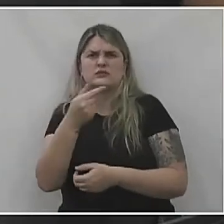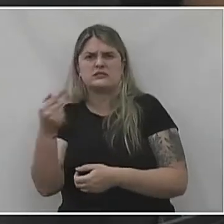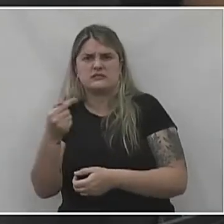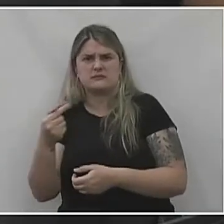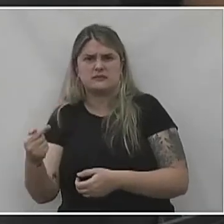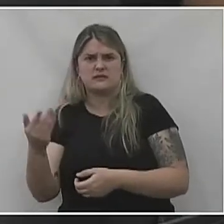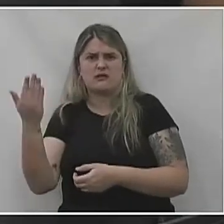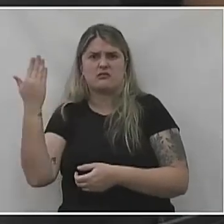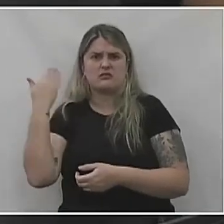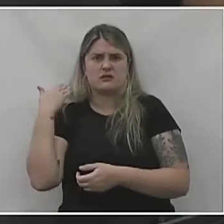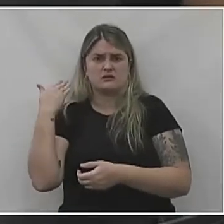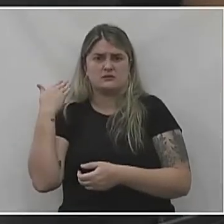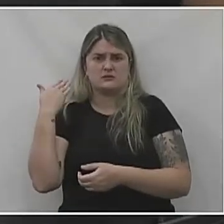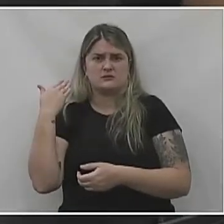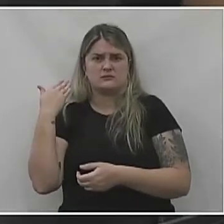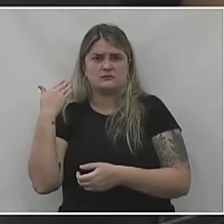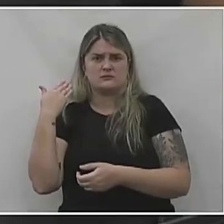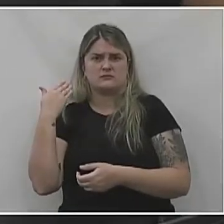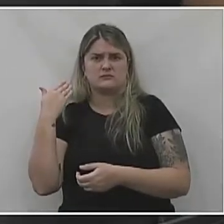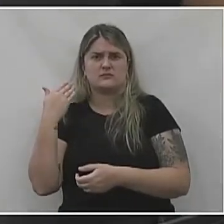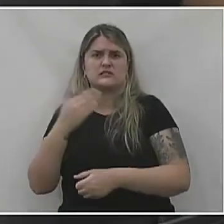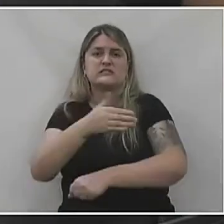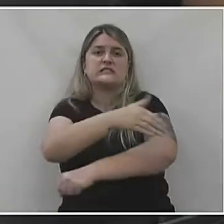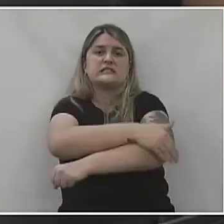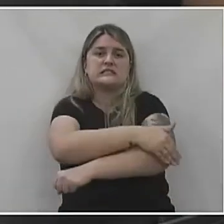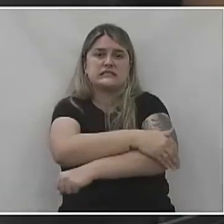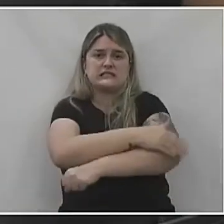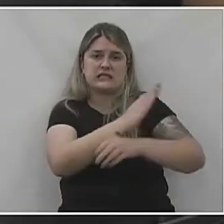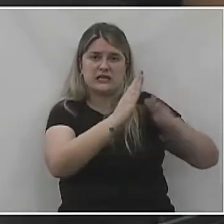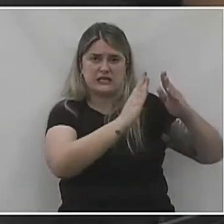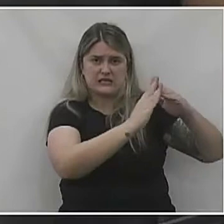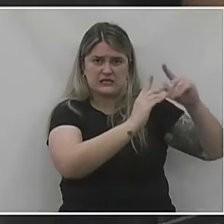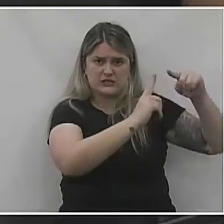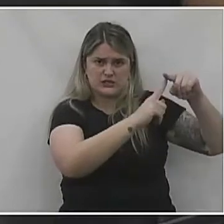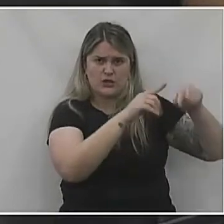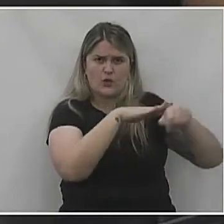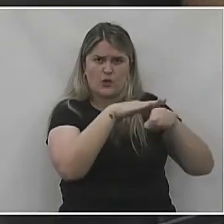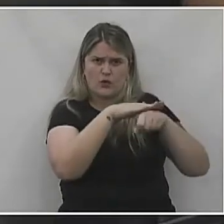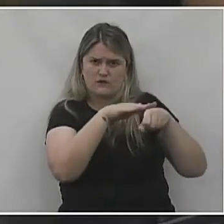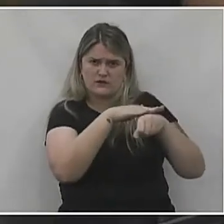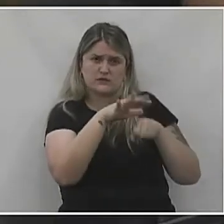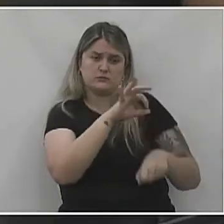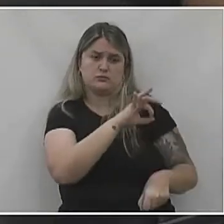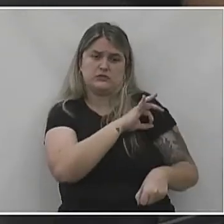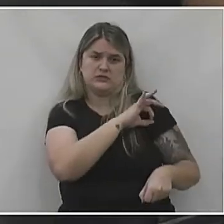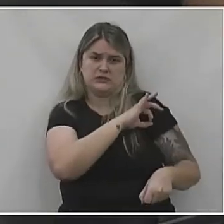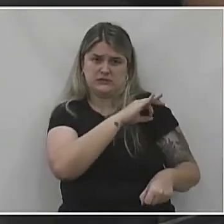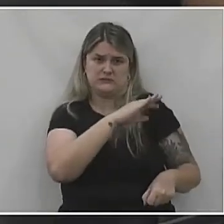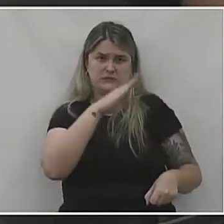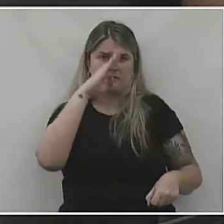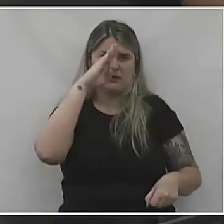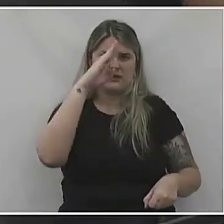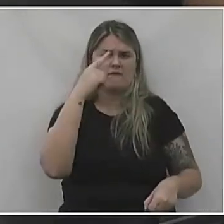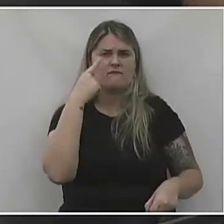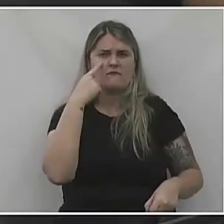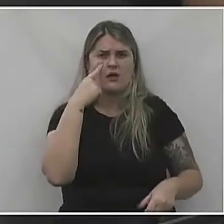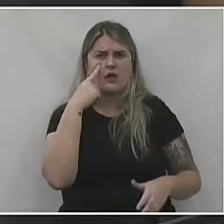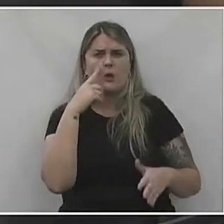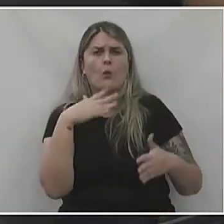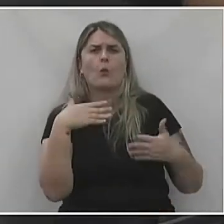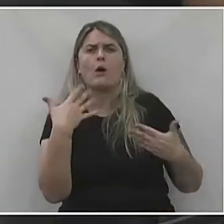semanas atrás na esquina de uma das igrejas conversando com a polícia militar Vendo